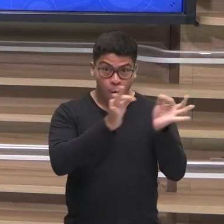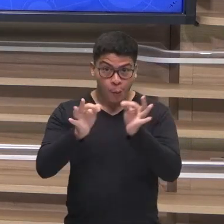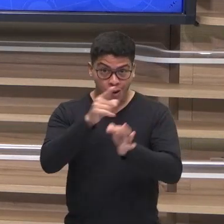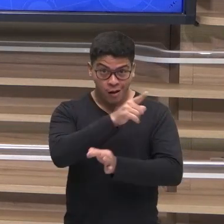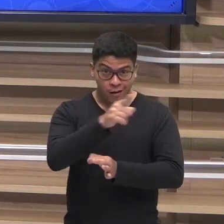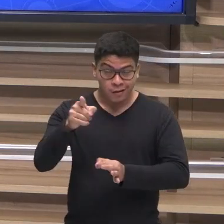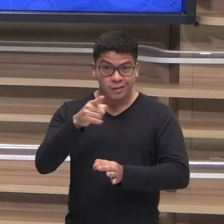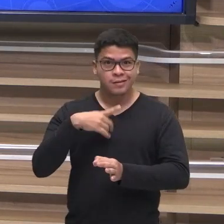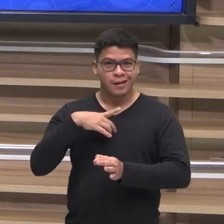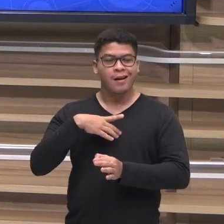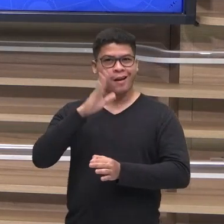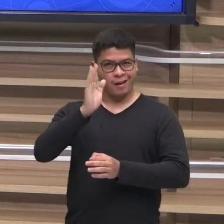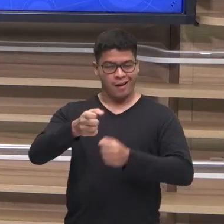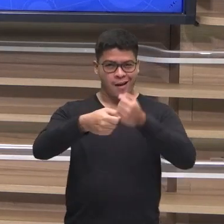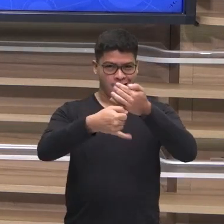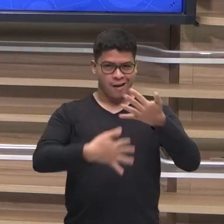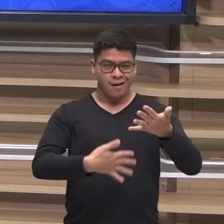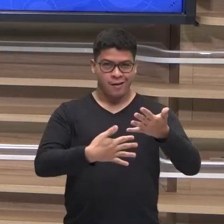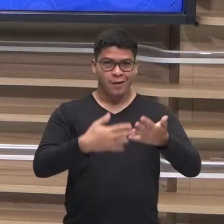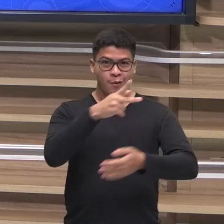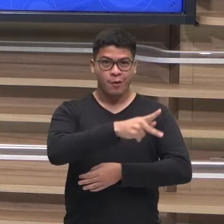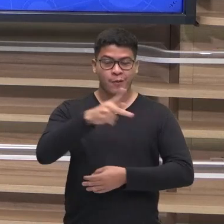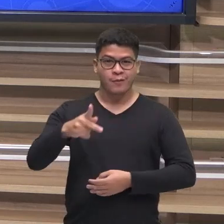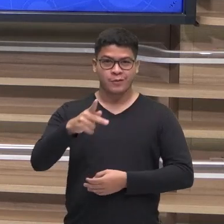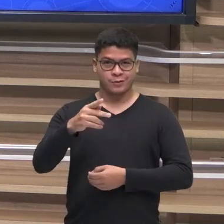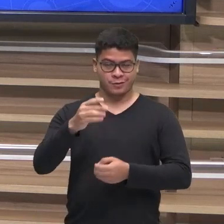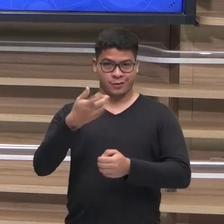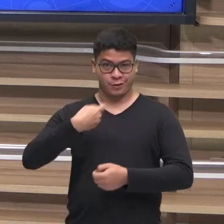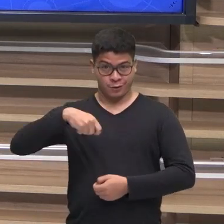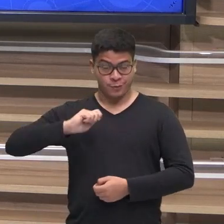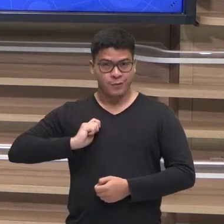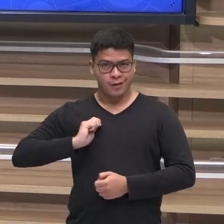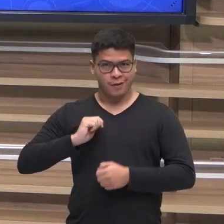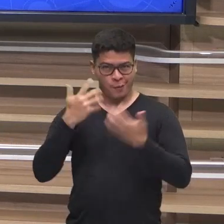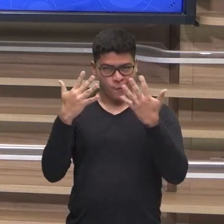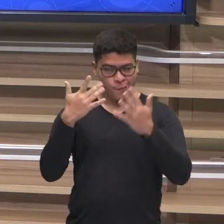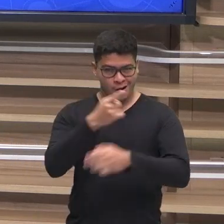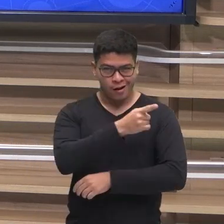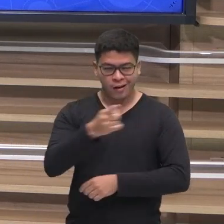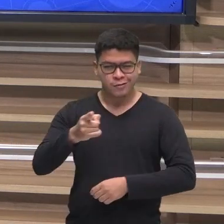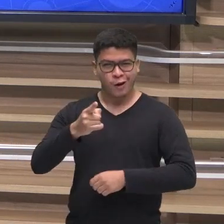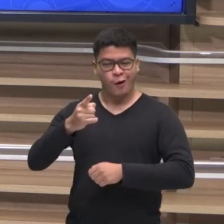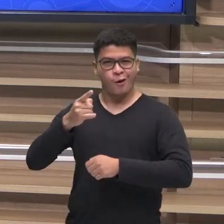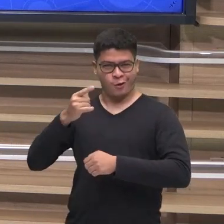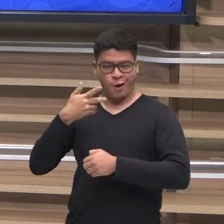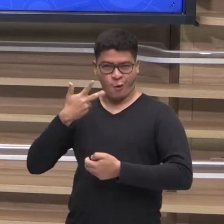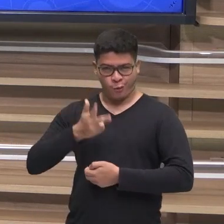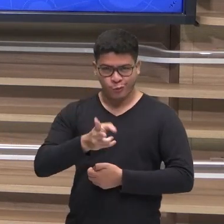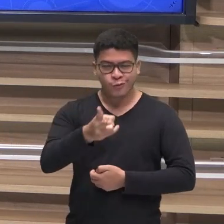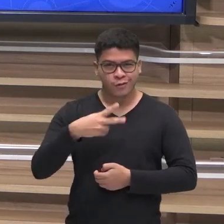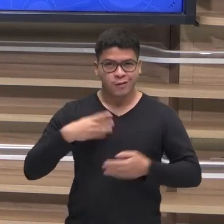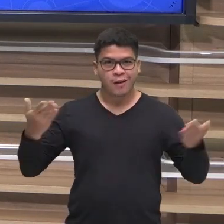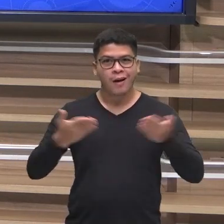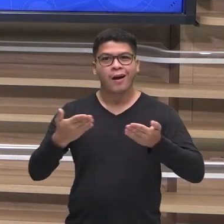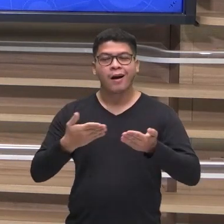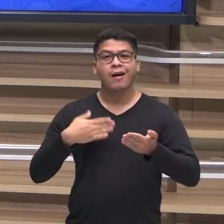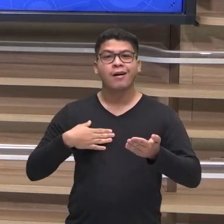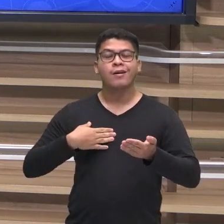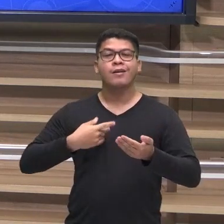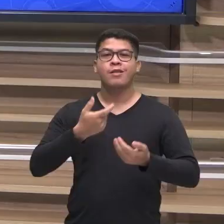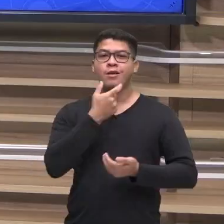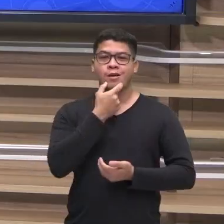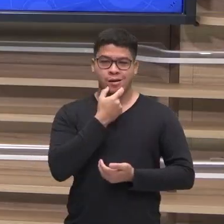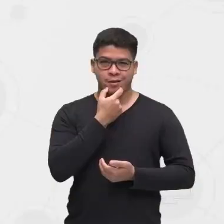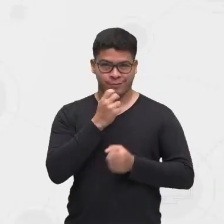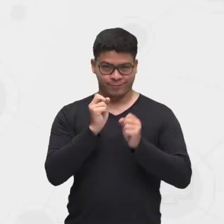vocês, viu? Com a teacher Ariane. Congratulations! Quero esse mesmo ritmo aqui na nossa aula de inglês, tá? Então vamos aqui ao nosso